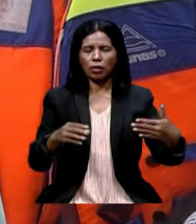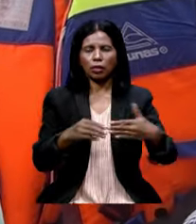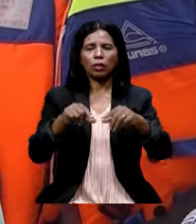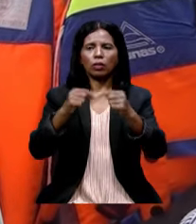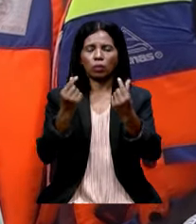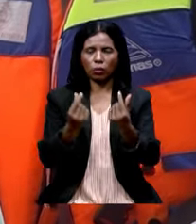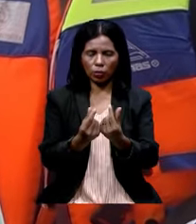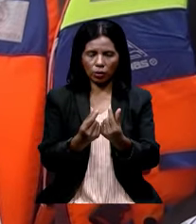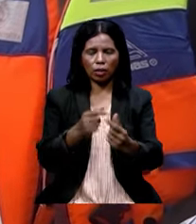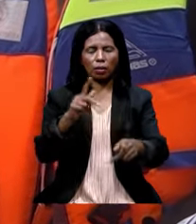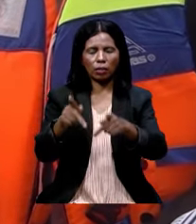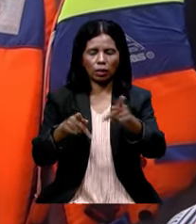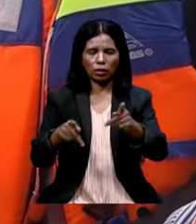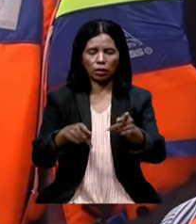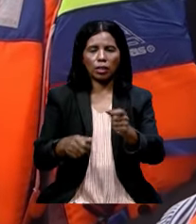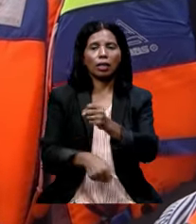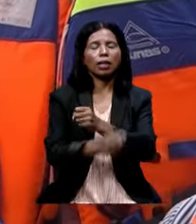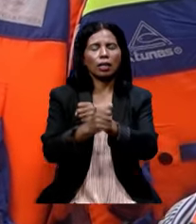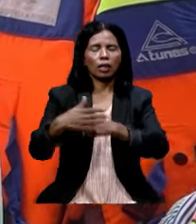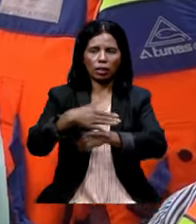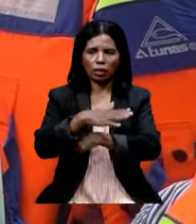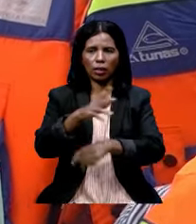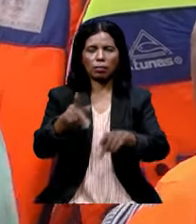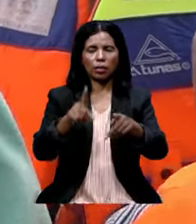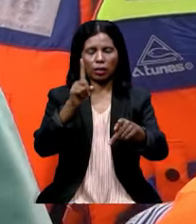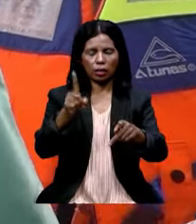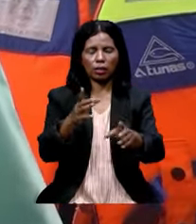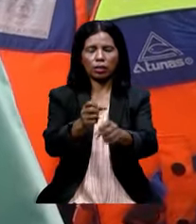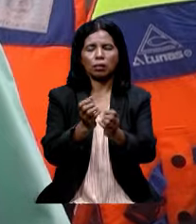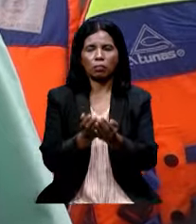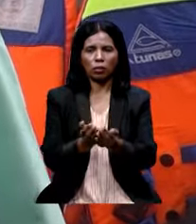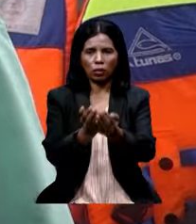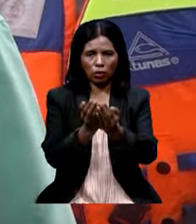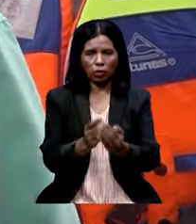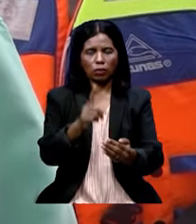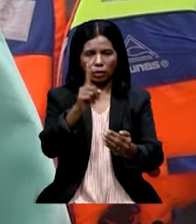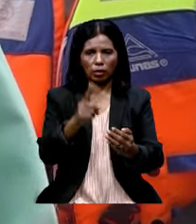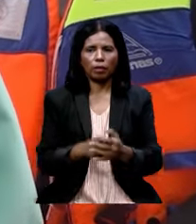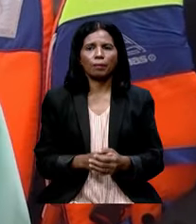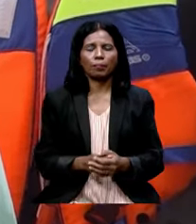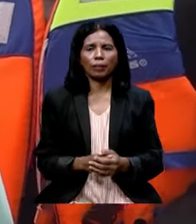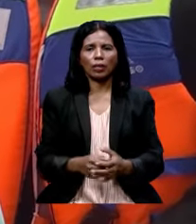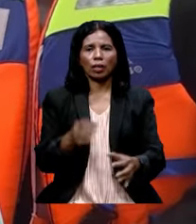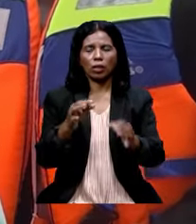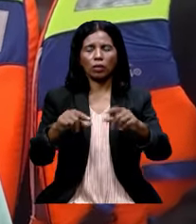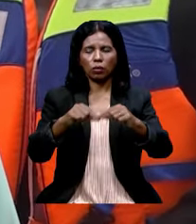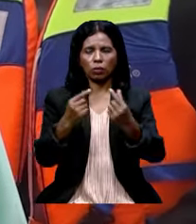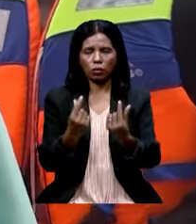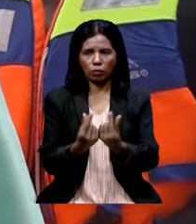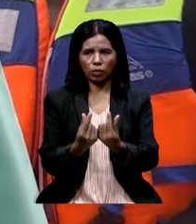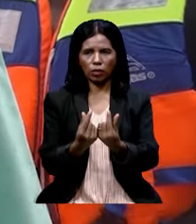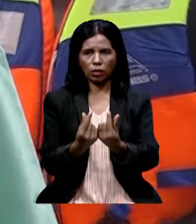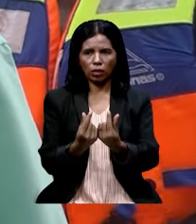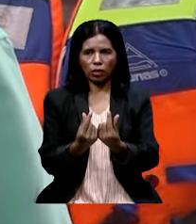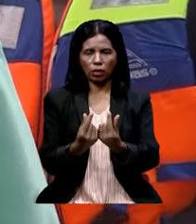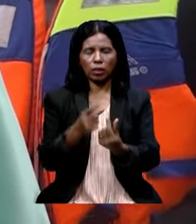de pescadores. Grupo de pescadores ida, semo RO ida. E se grupo de pescadores, por